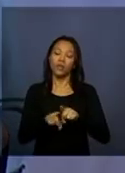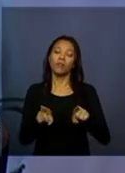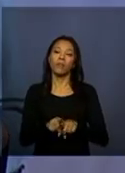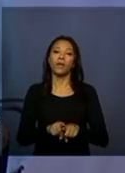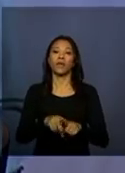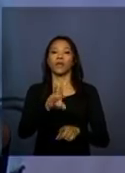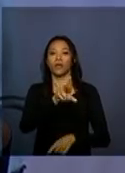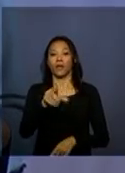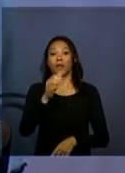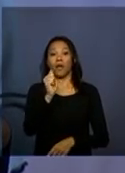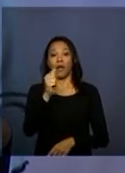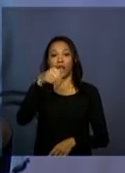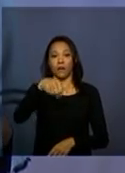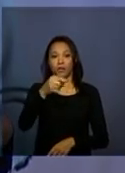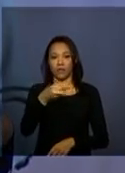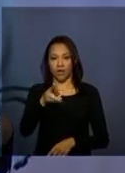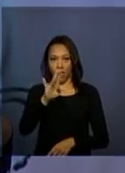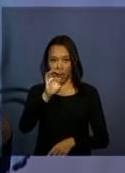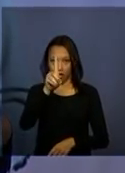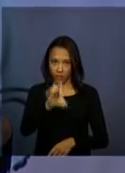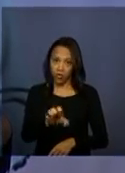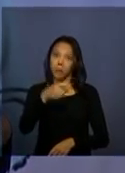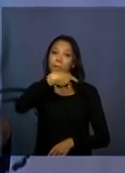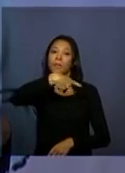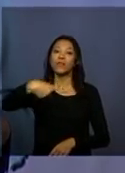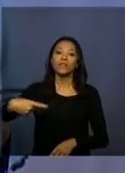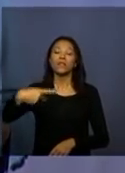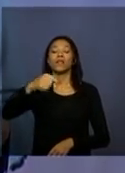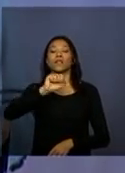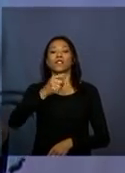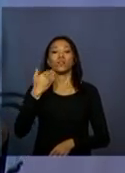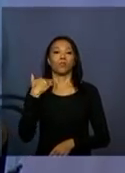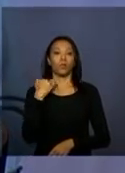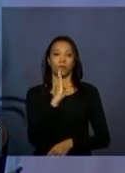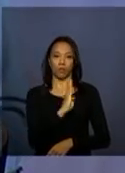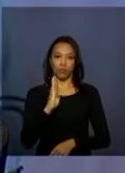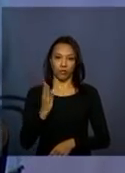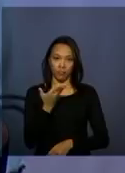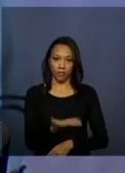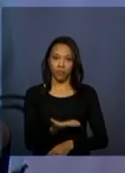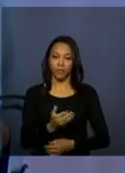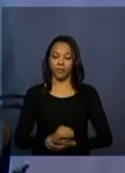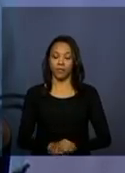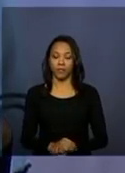Andrade Mintilo, presidente da Fundação Banco do Brasil.